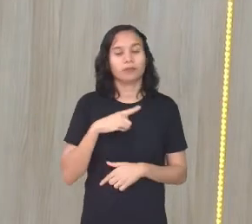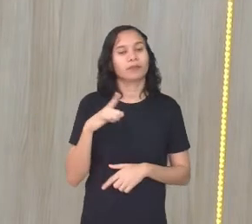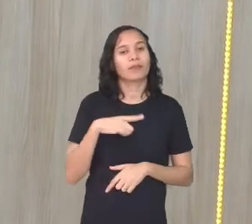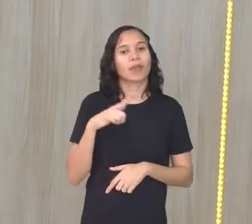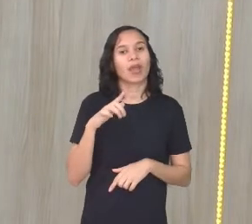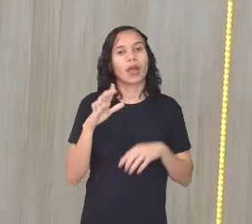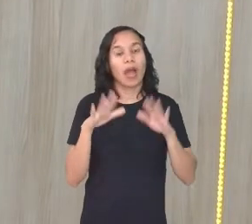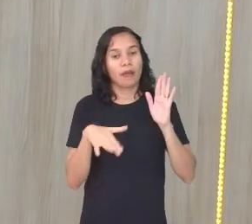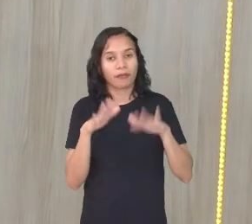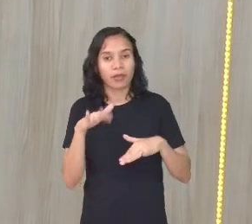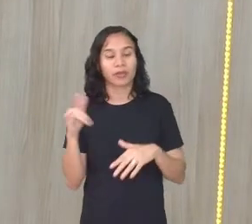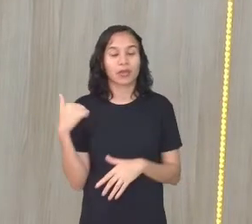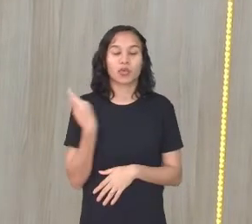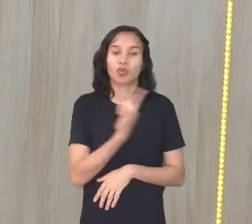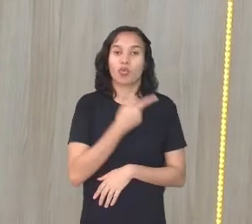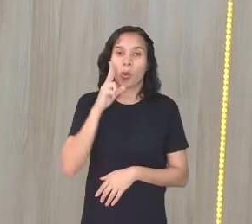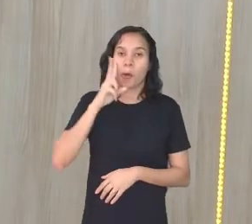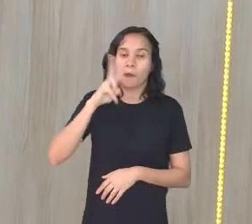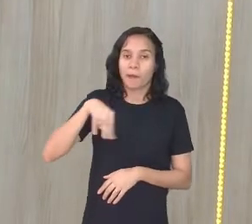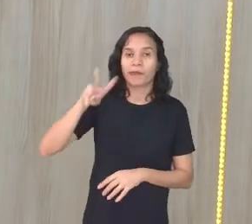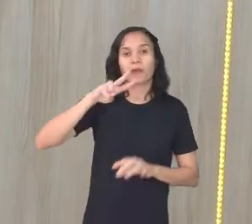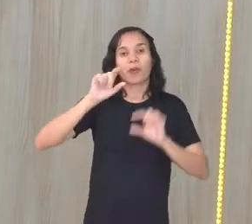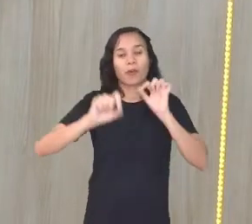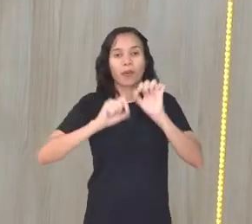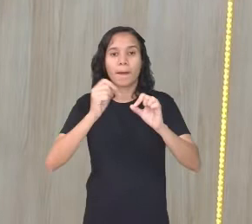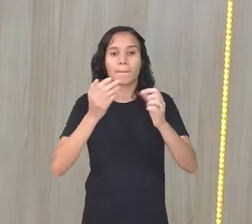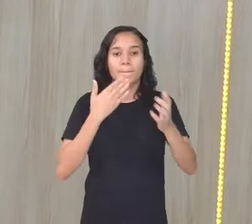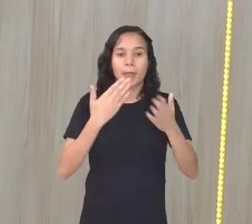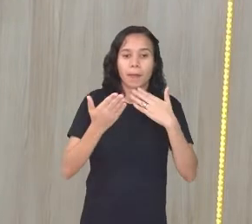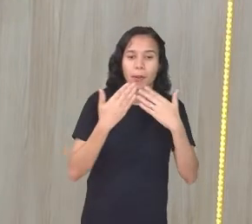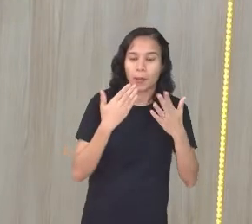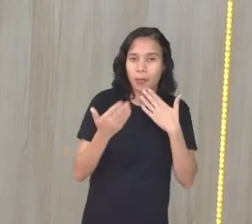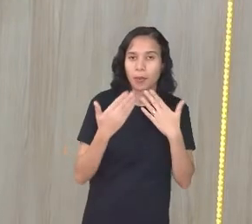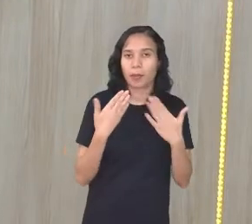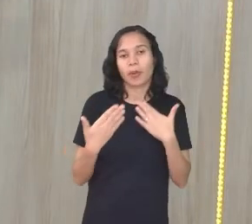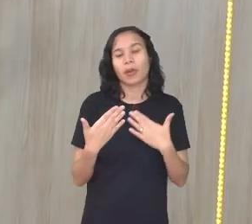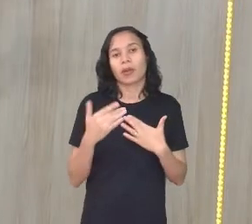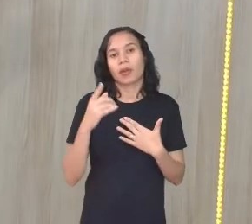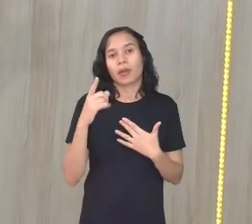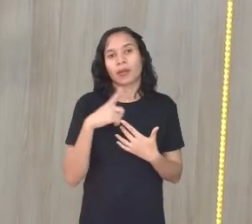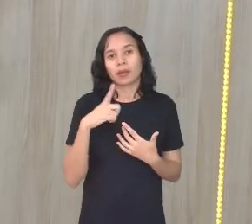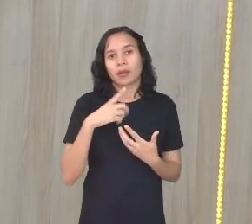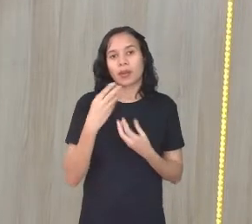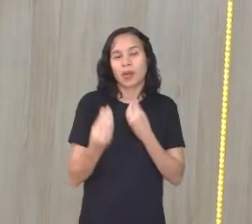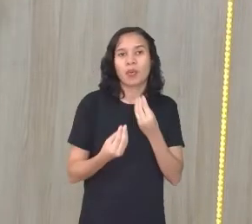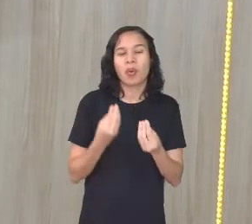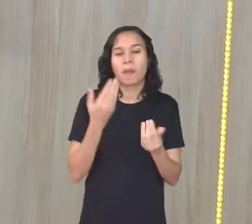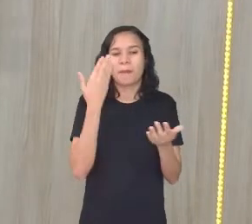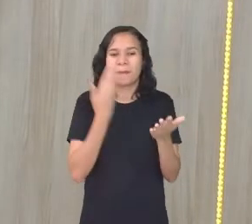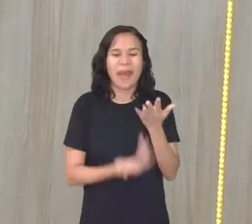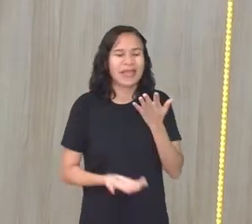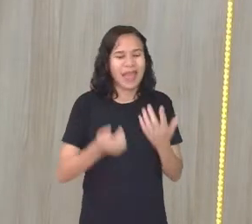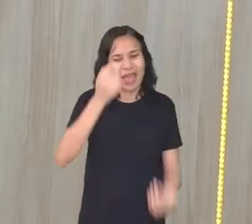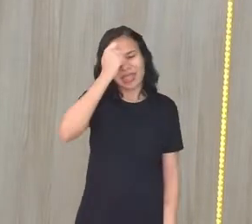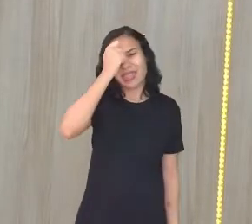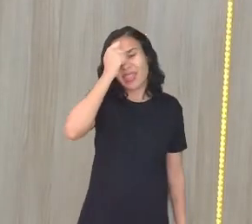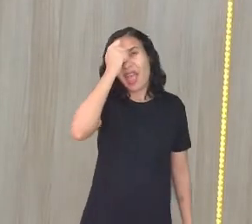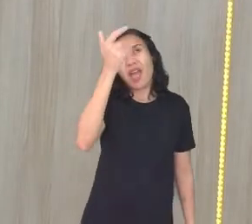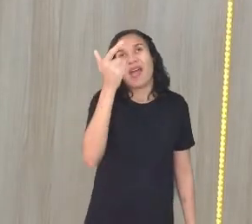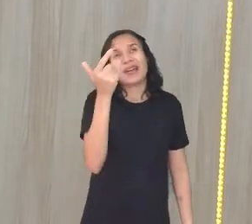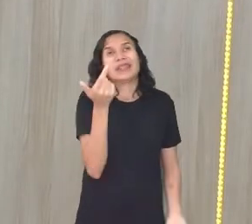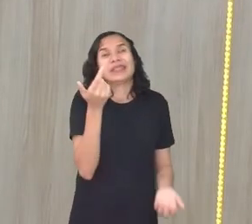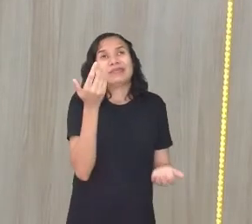Muitas vezes a gente vê, né, os debatedores que saem um pouquinho, né, perdem a cabeça. Esse perder